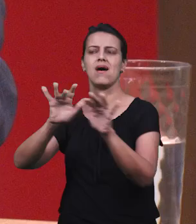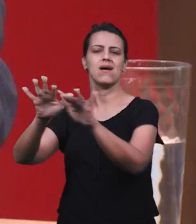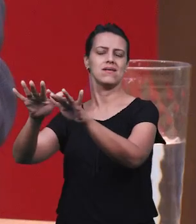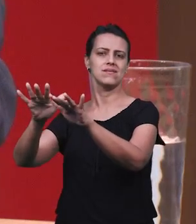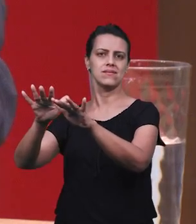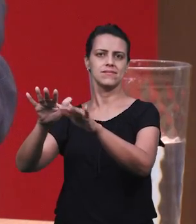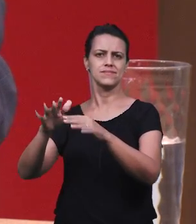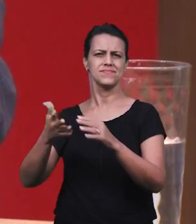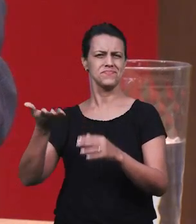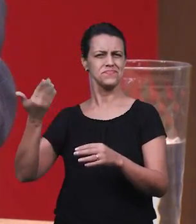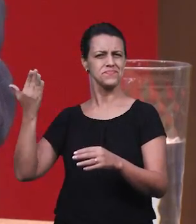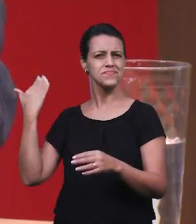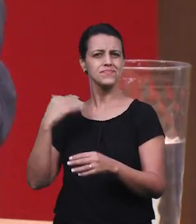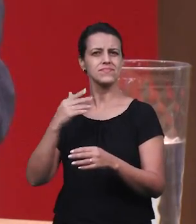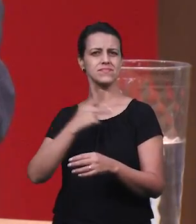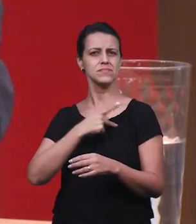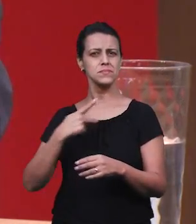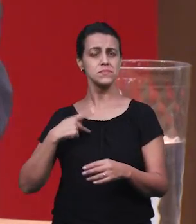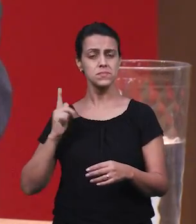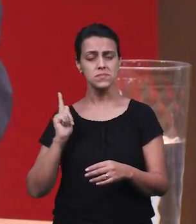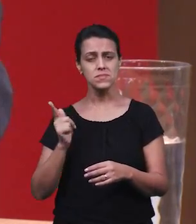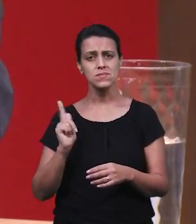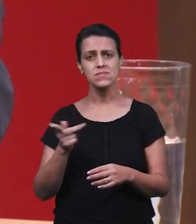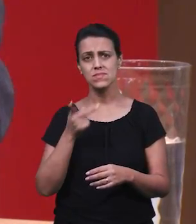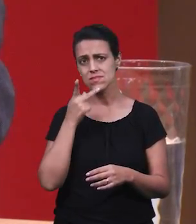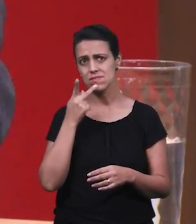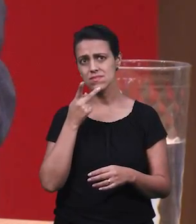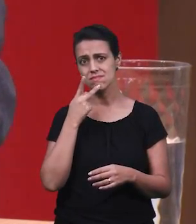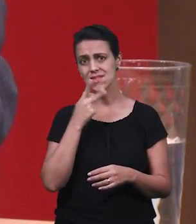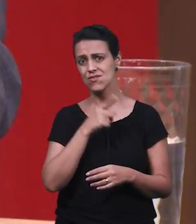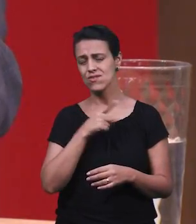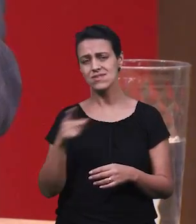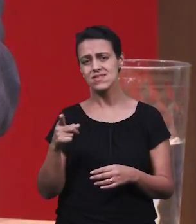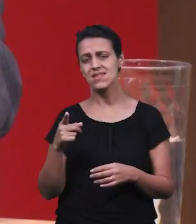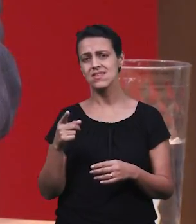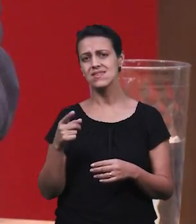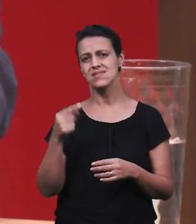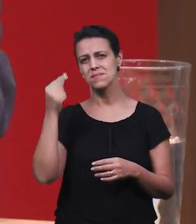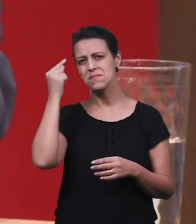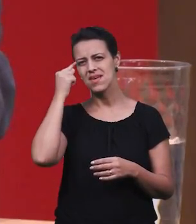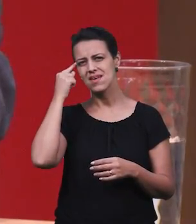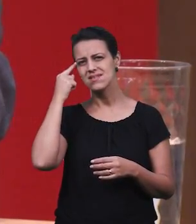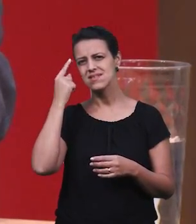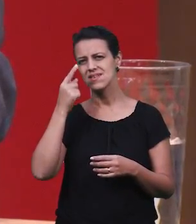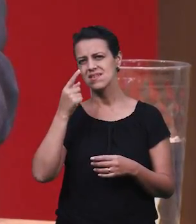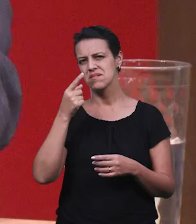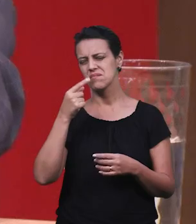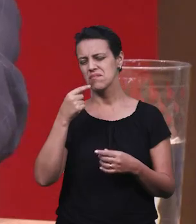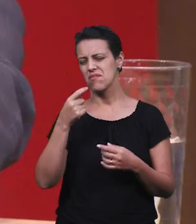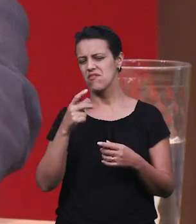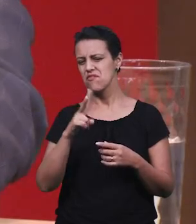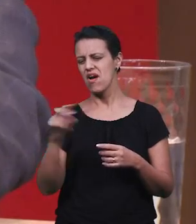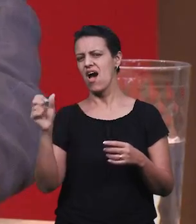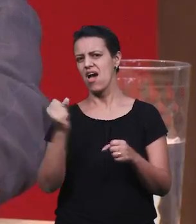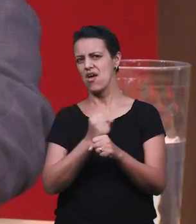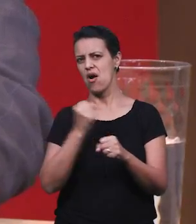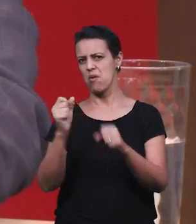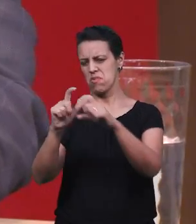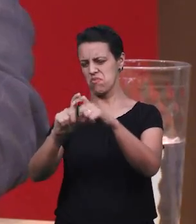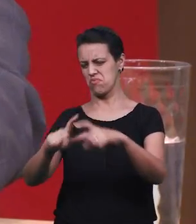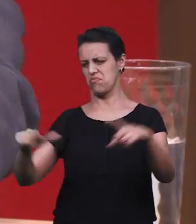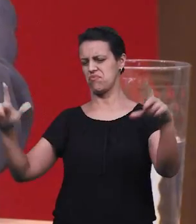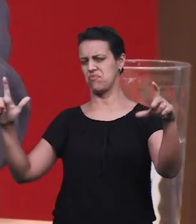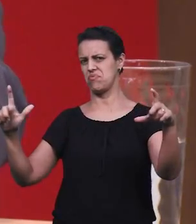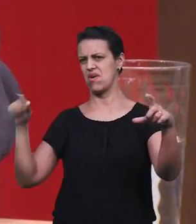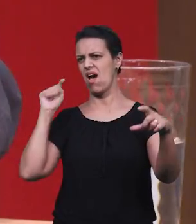um comentário lá no início, dizendo o seguinte: olha, vocês não vão esperar grandes crescimentos aqui na obra não, porque esse